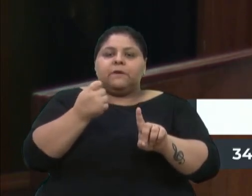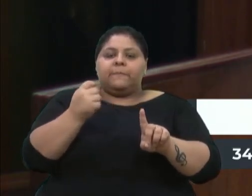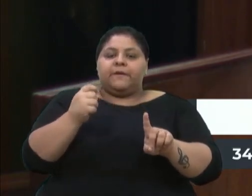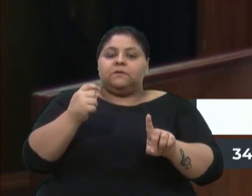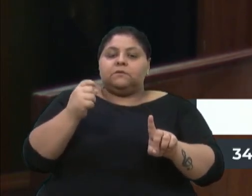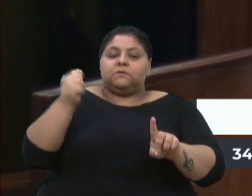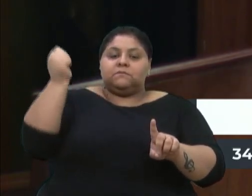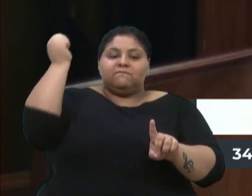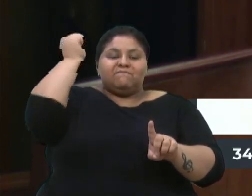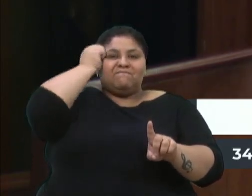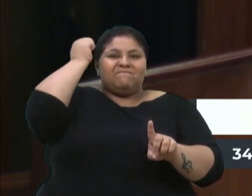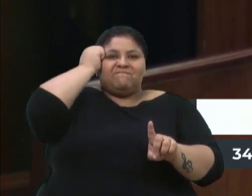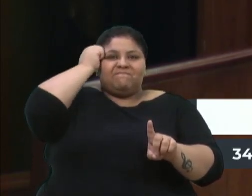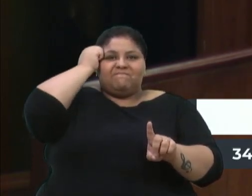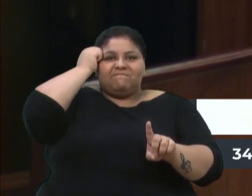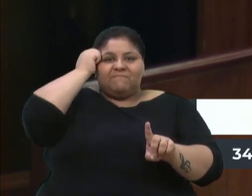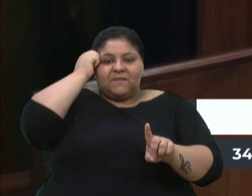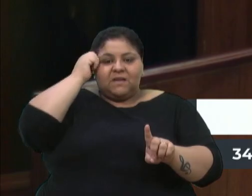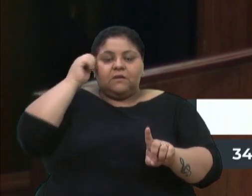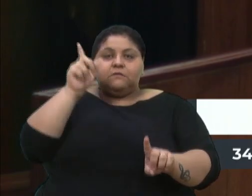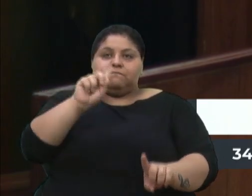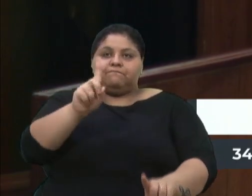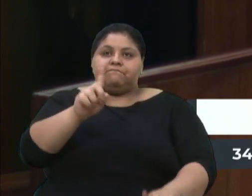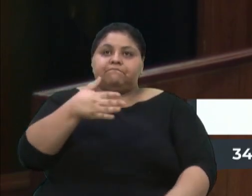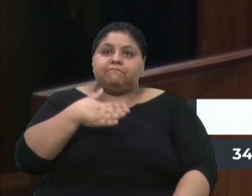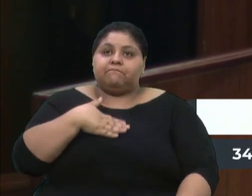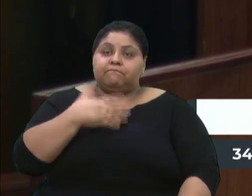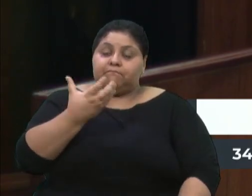Então eu quero dizer para os senhores que,